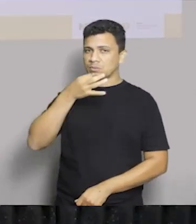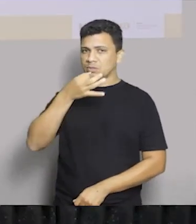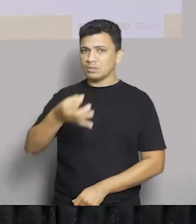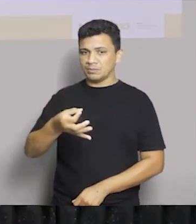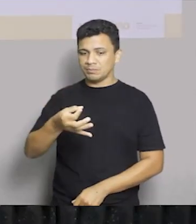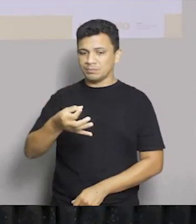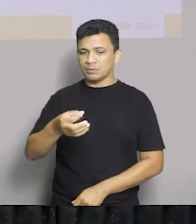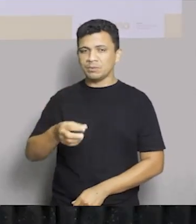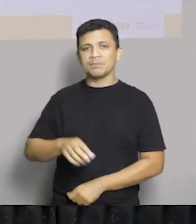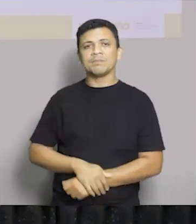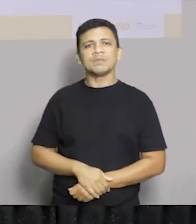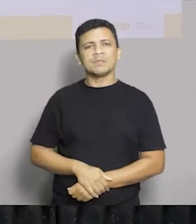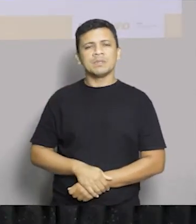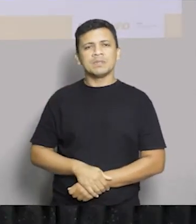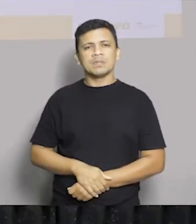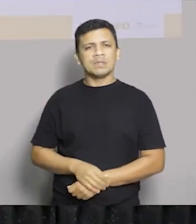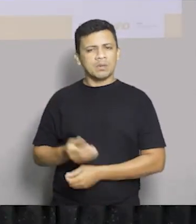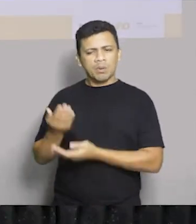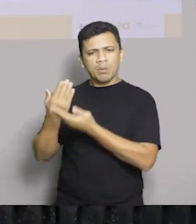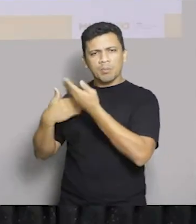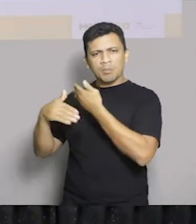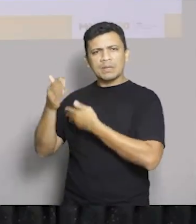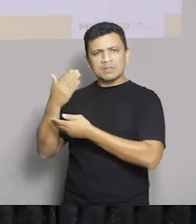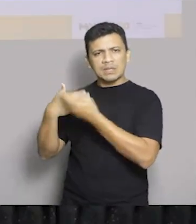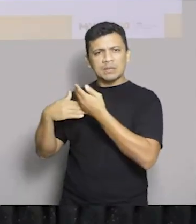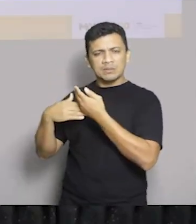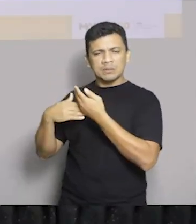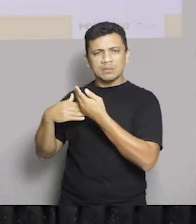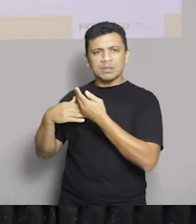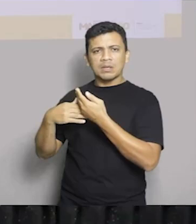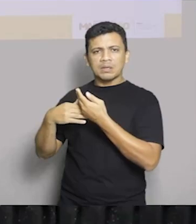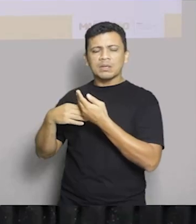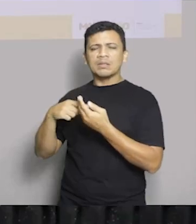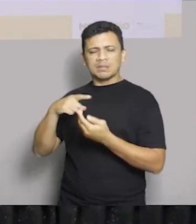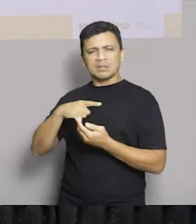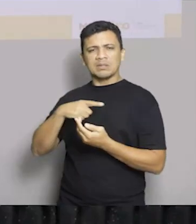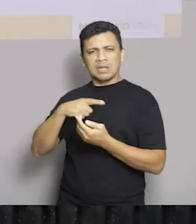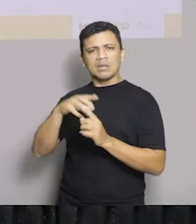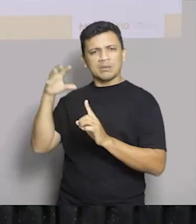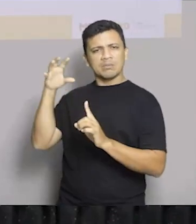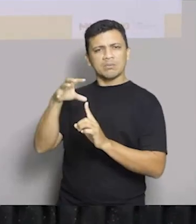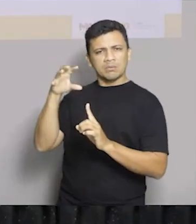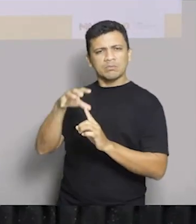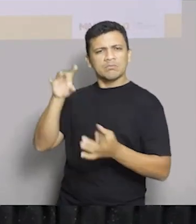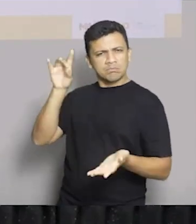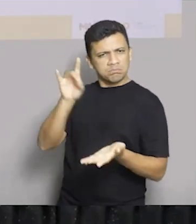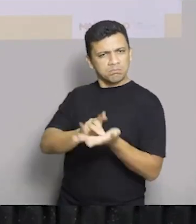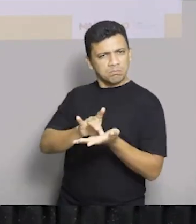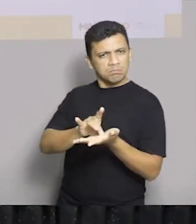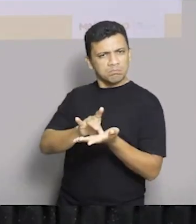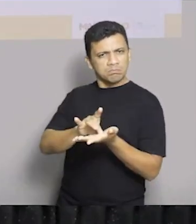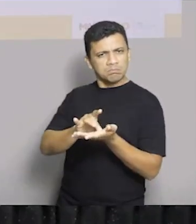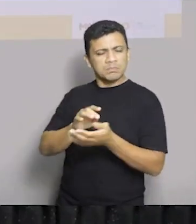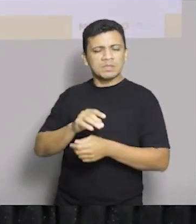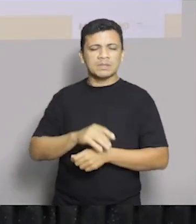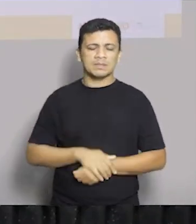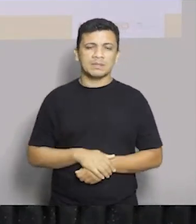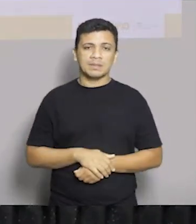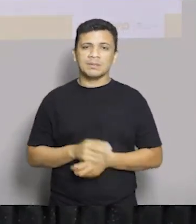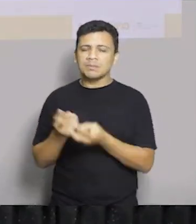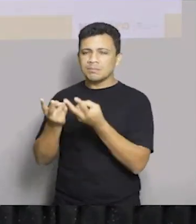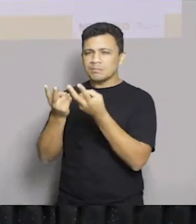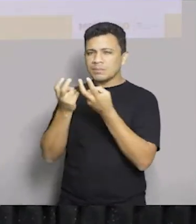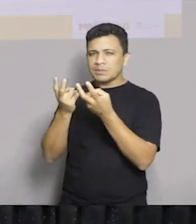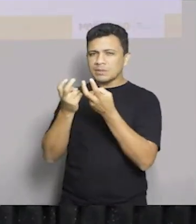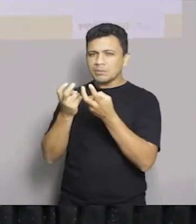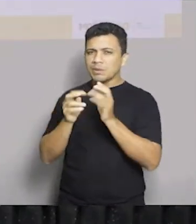Winston que o passado tem uma existência real é isso que ele tá perguntando olha só que